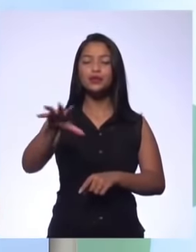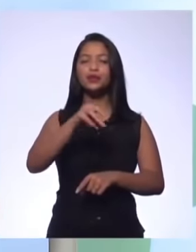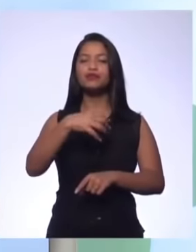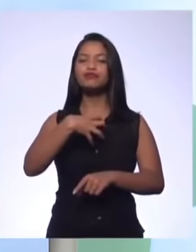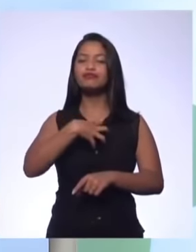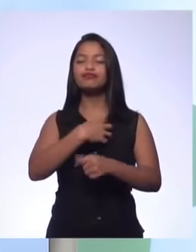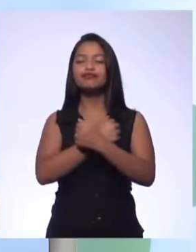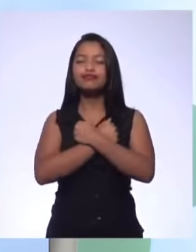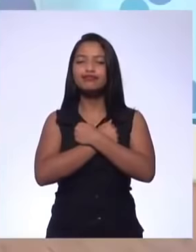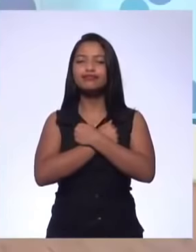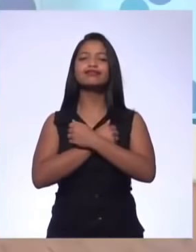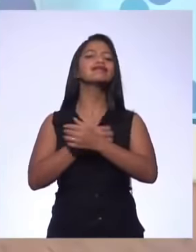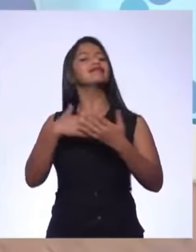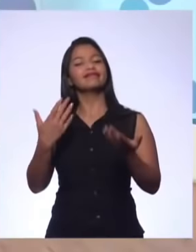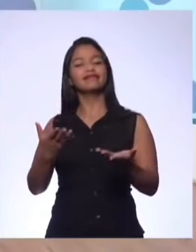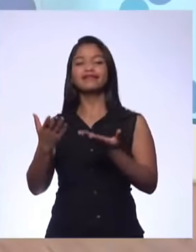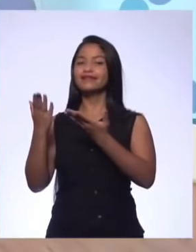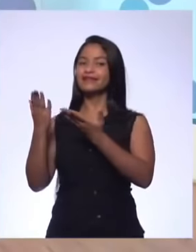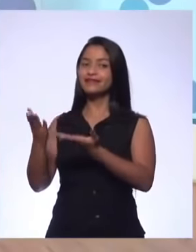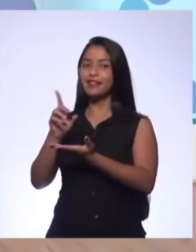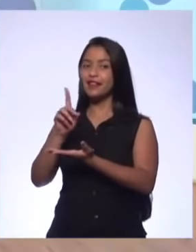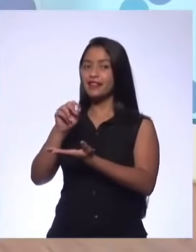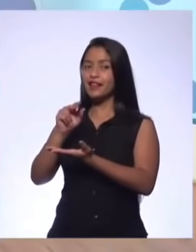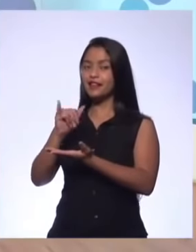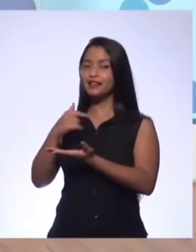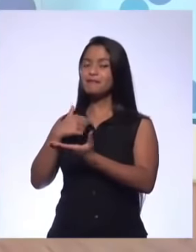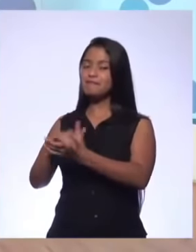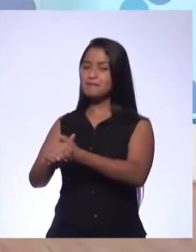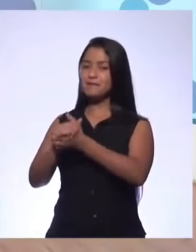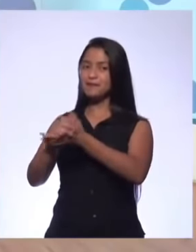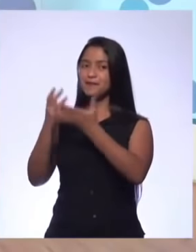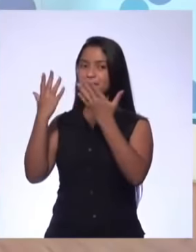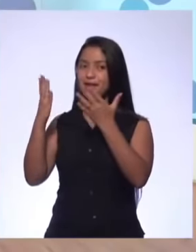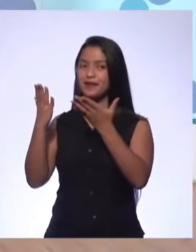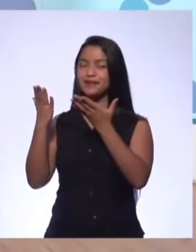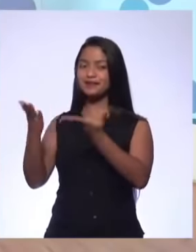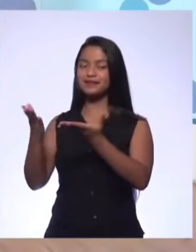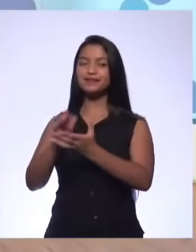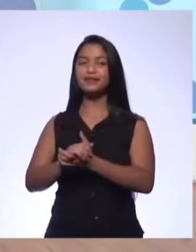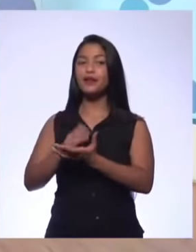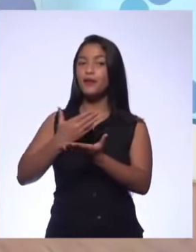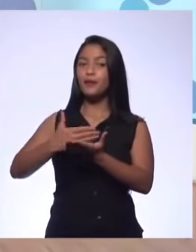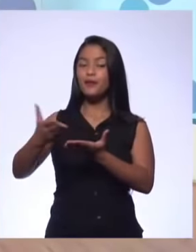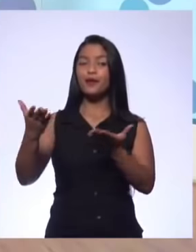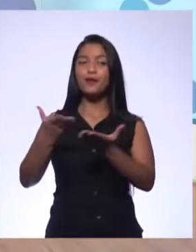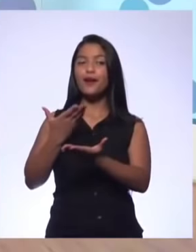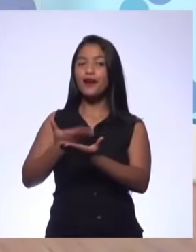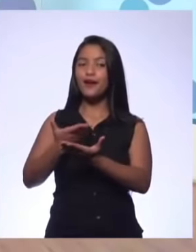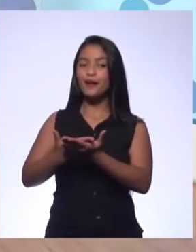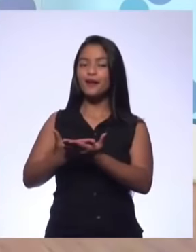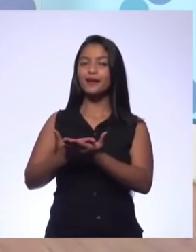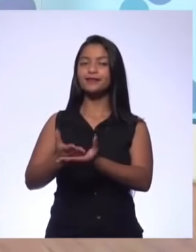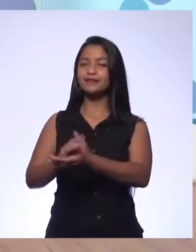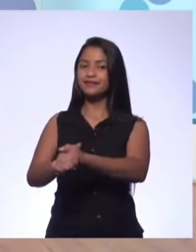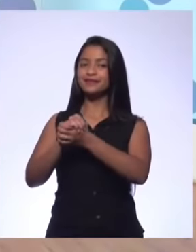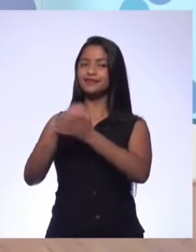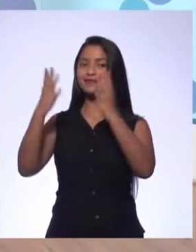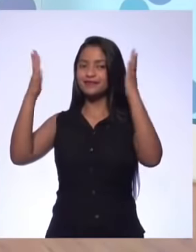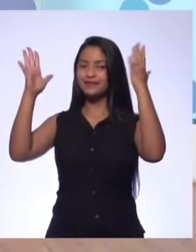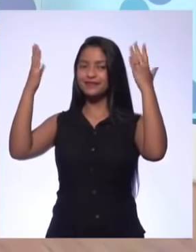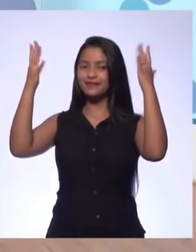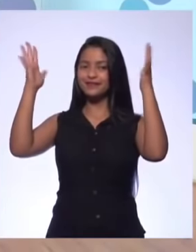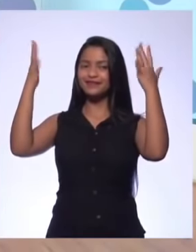eu quero te parabenizar e entregar a aula para ti e que você a conduza como todos os professores com a cabeça